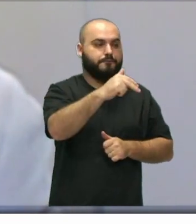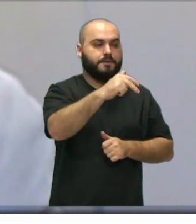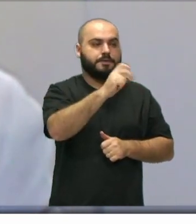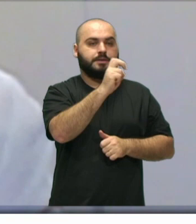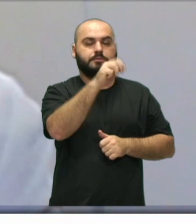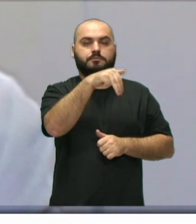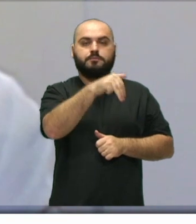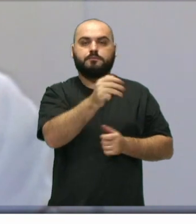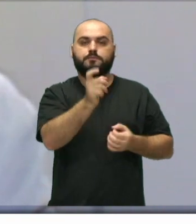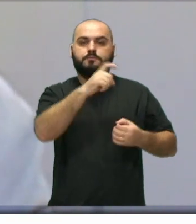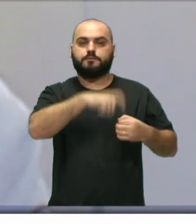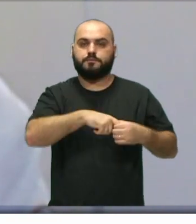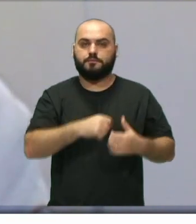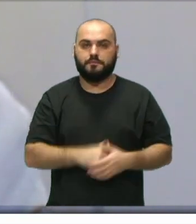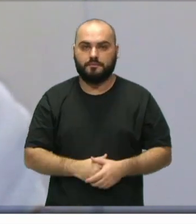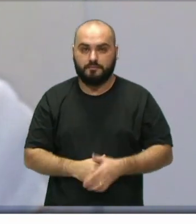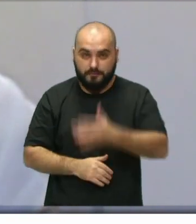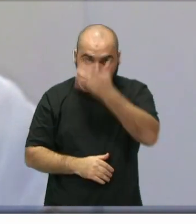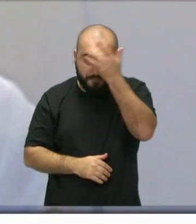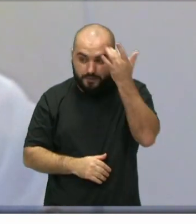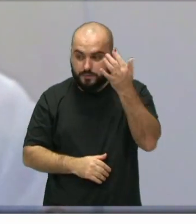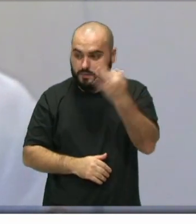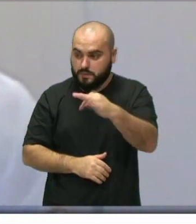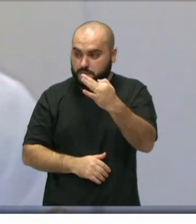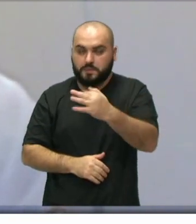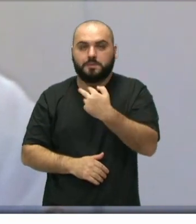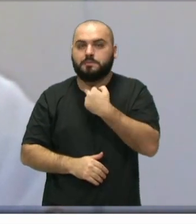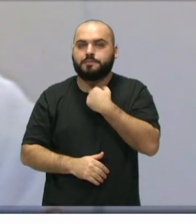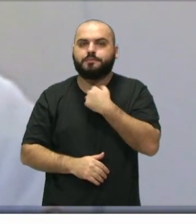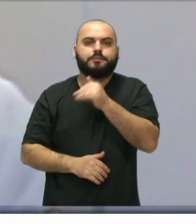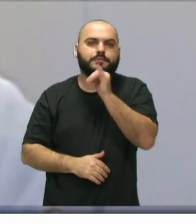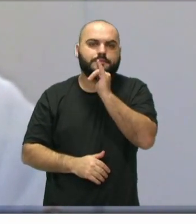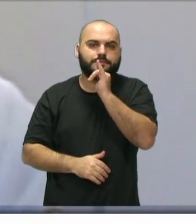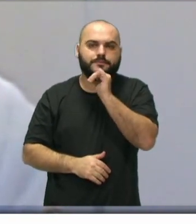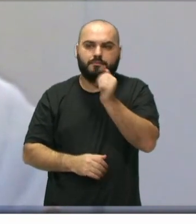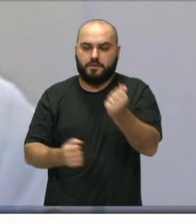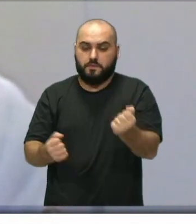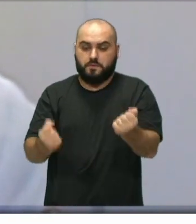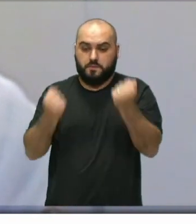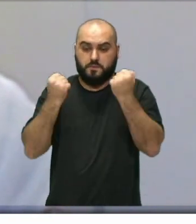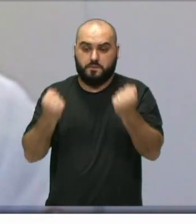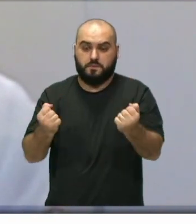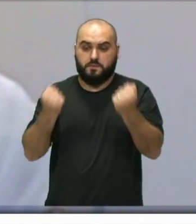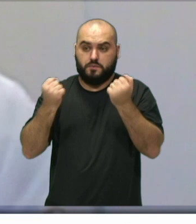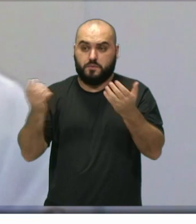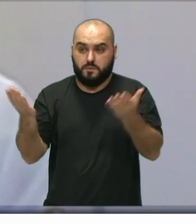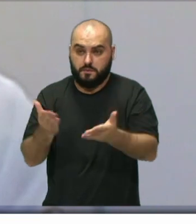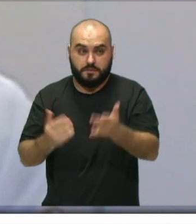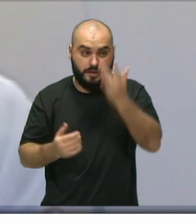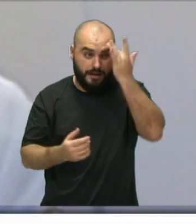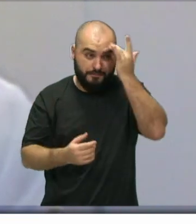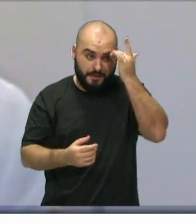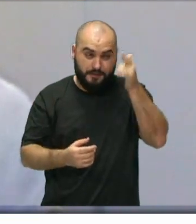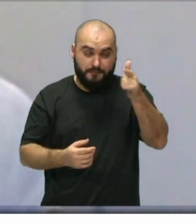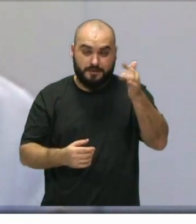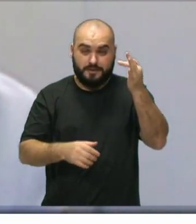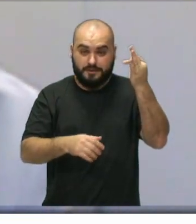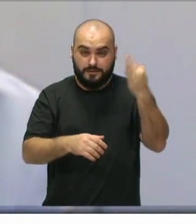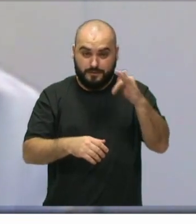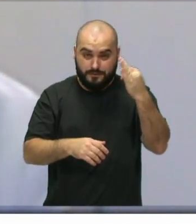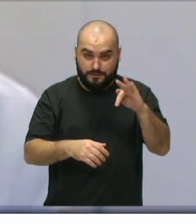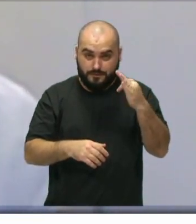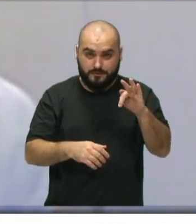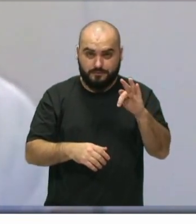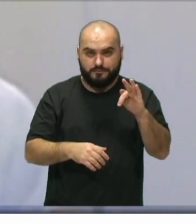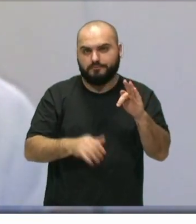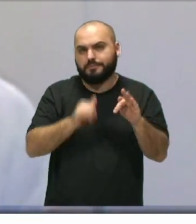tem fibromialgia não pode ficar dolorido. Então, se você faz um exercício hoje e que amanhã esse exercício te deixa dolorido, para gente